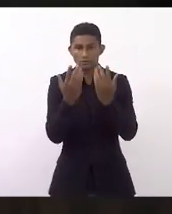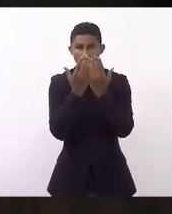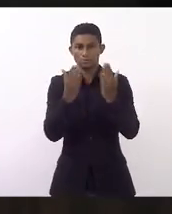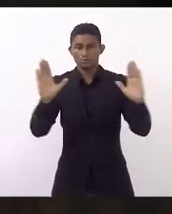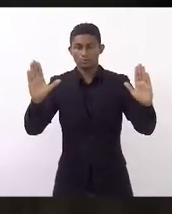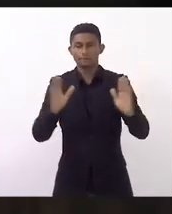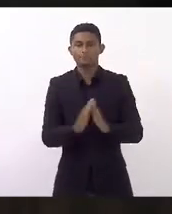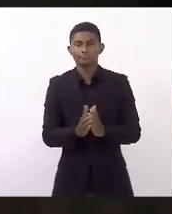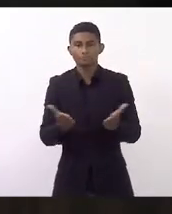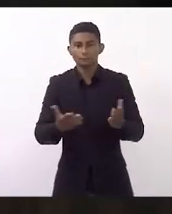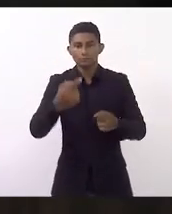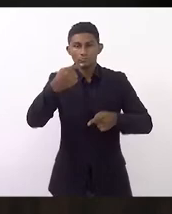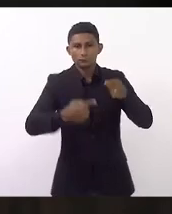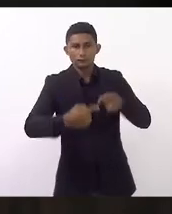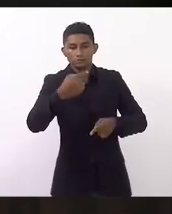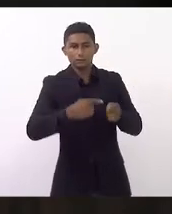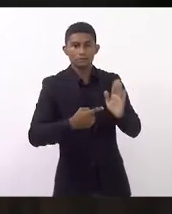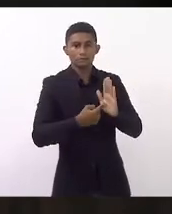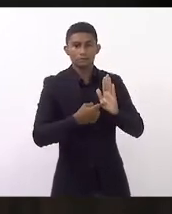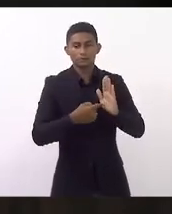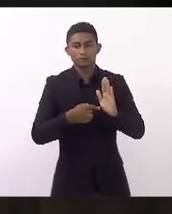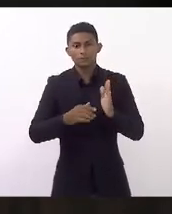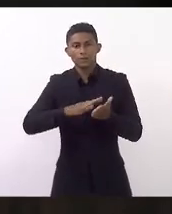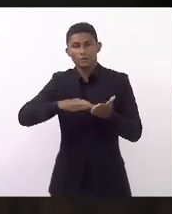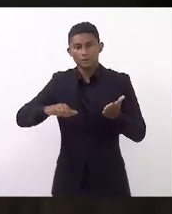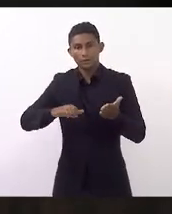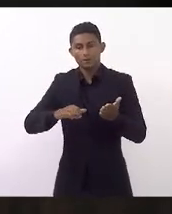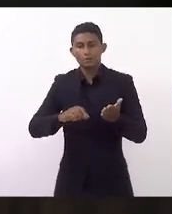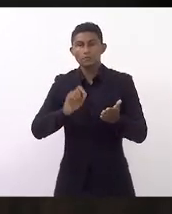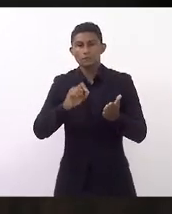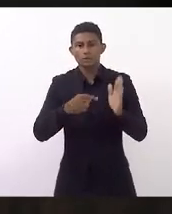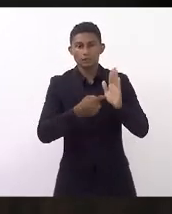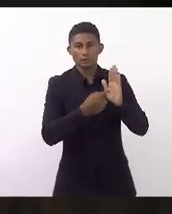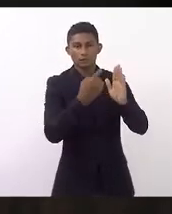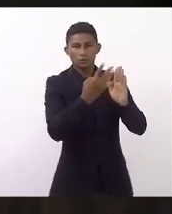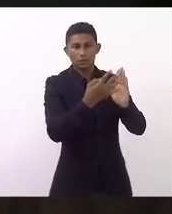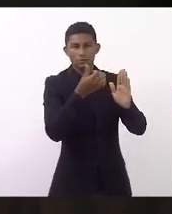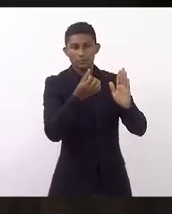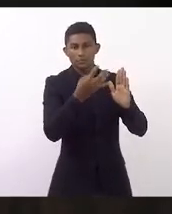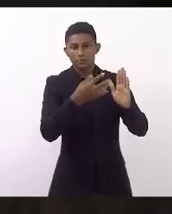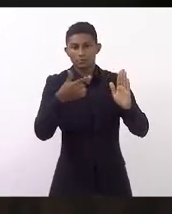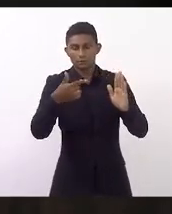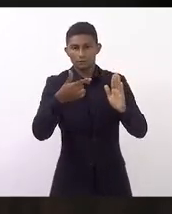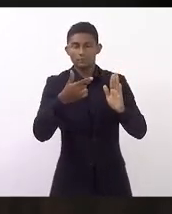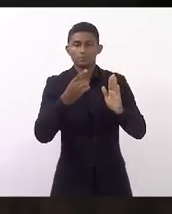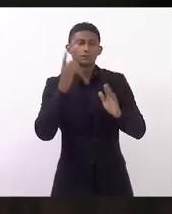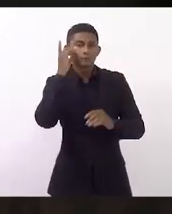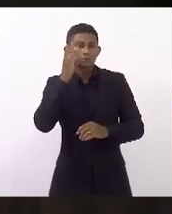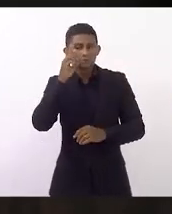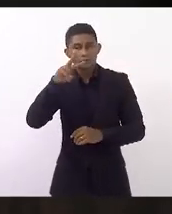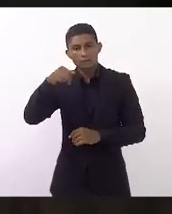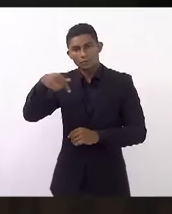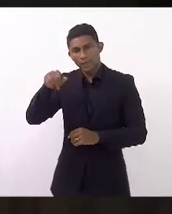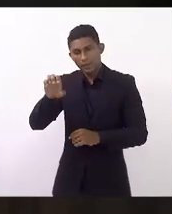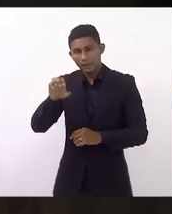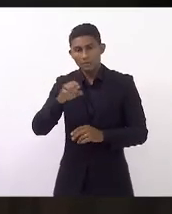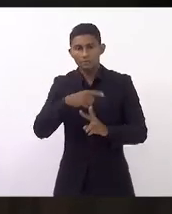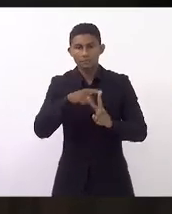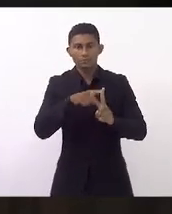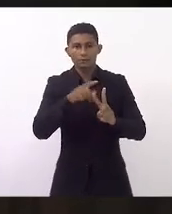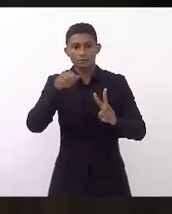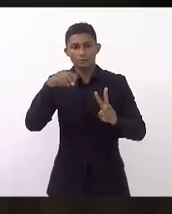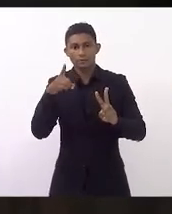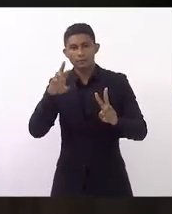Em discussão única, veto total aposto ao projeto de lei 4642 de 21, de autoria dos deputados Valdec Carneiro, Carlos Mink, André Siciliano e